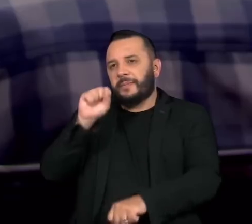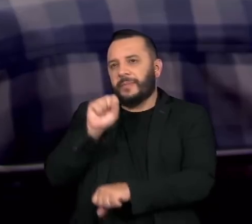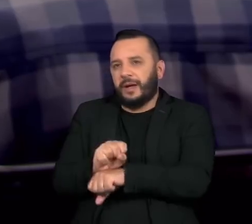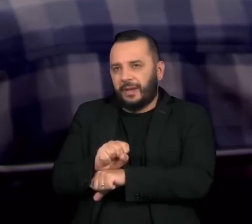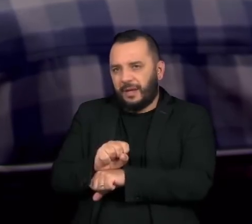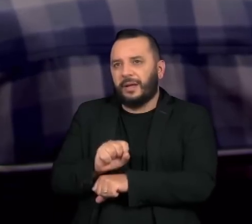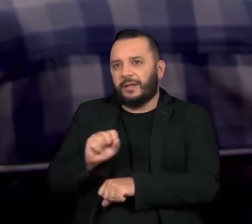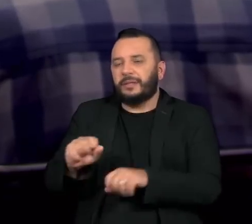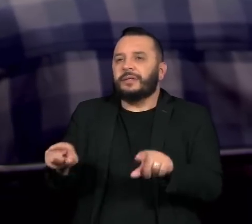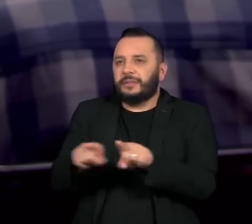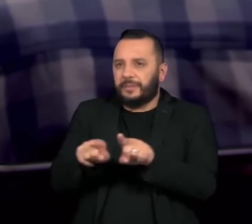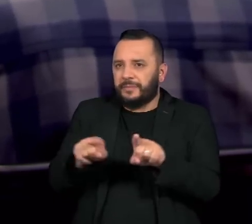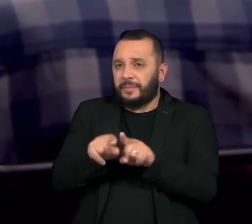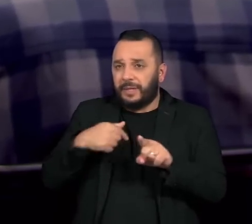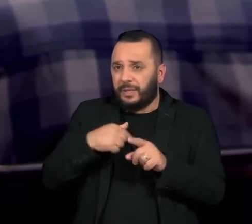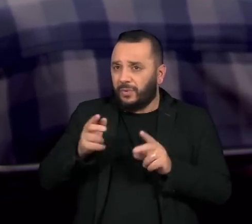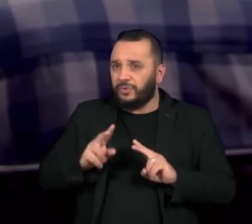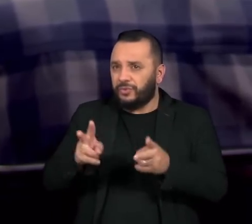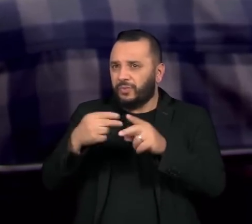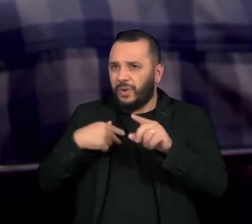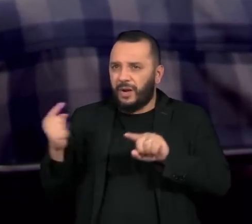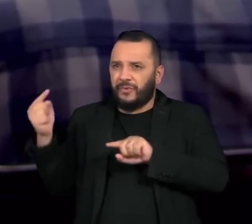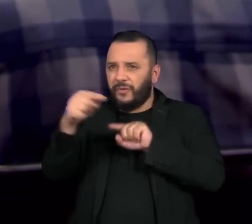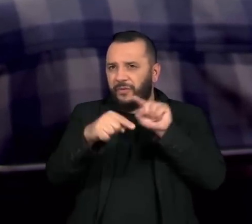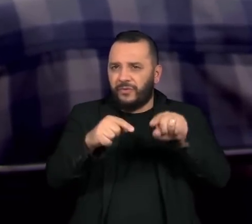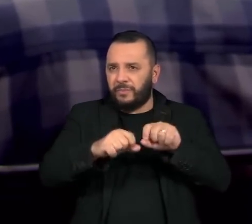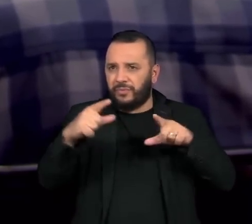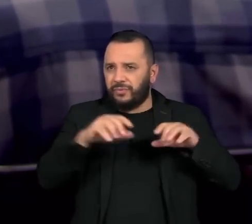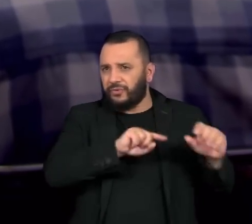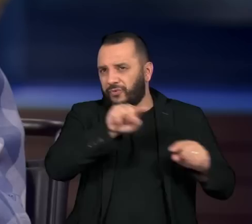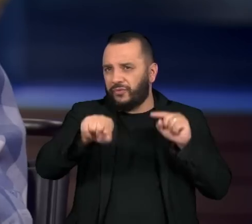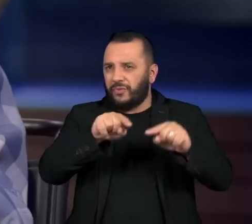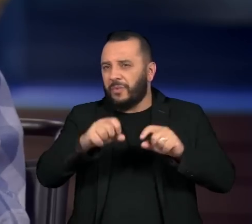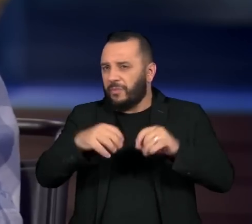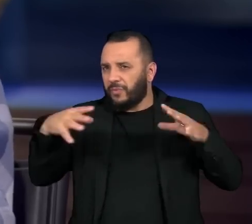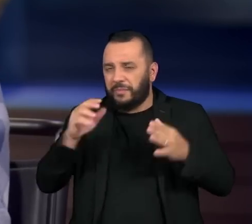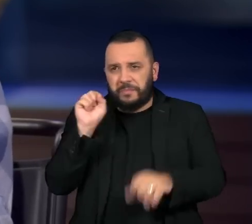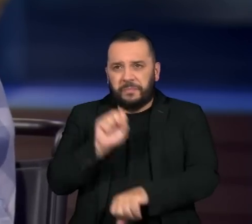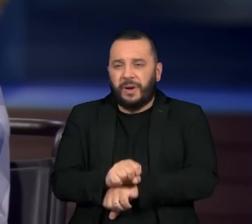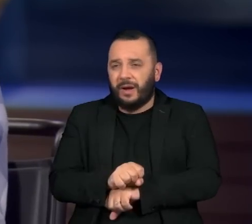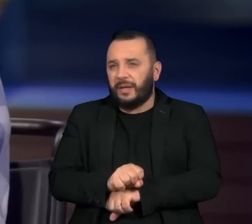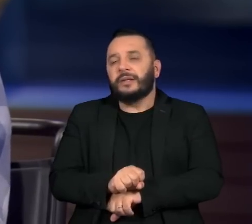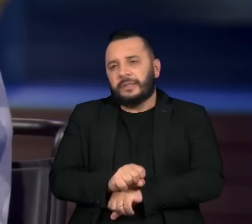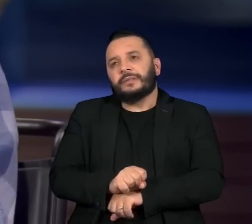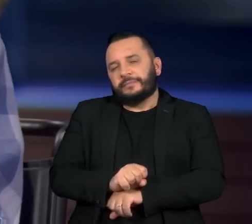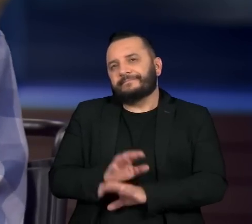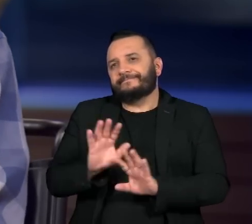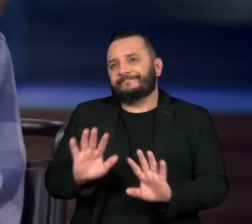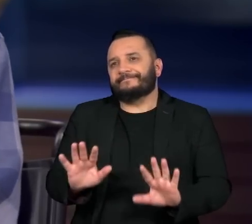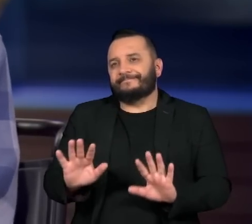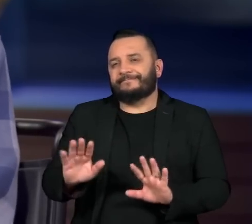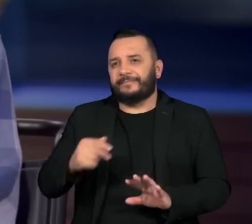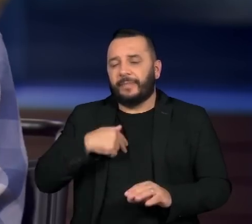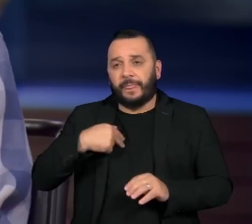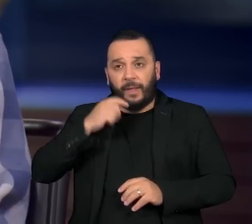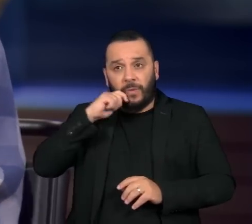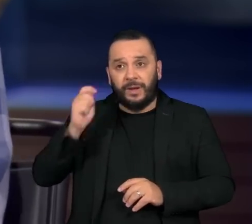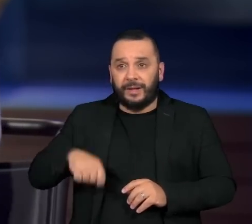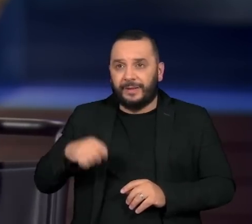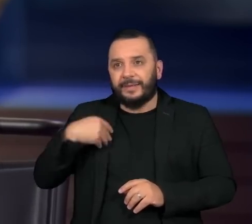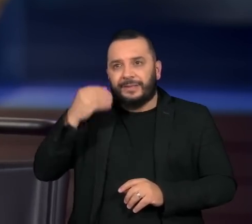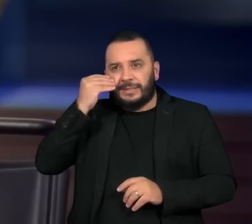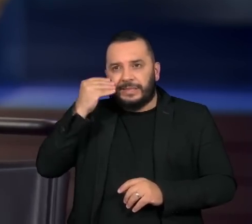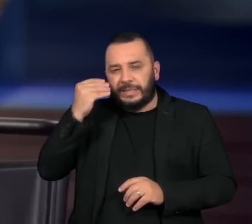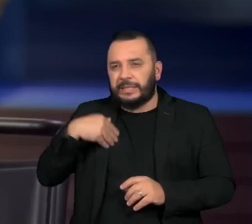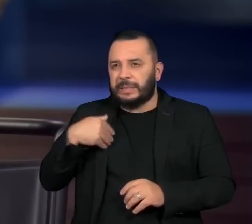a infraestrutura e chegar a um cessar-fogo com o status quo atual. Eu acho que é isso que vai tentar. Mas a Ucrânia também está tentando resistir,